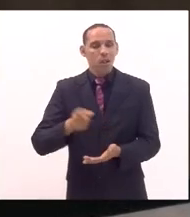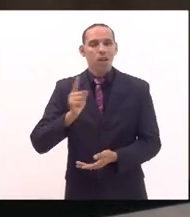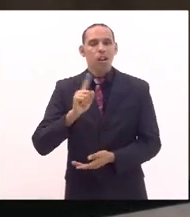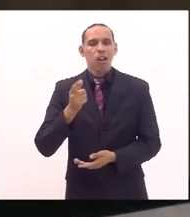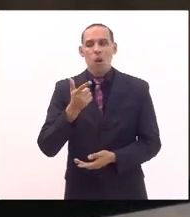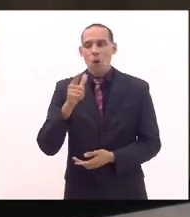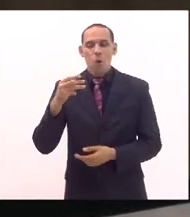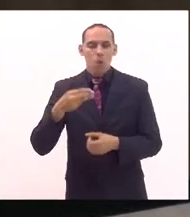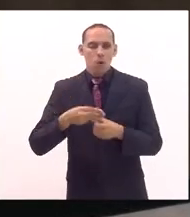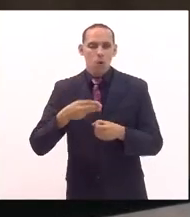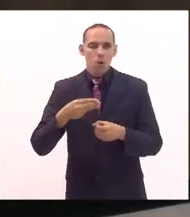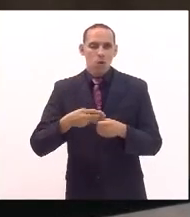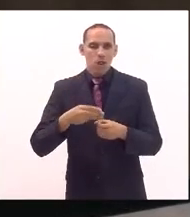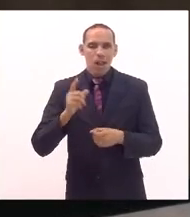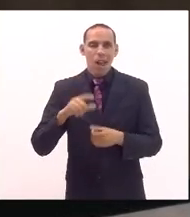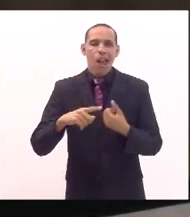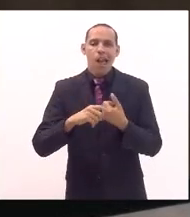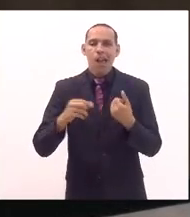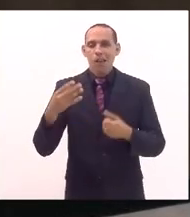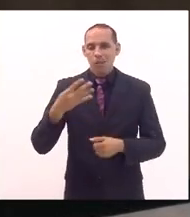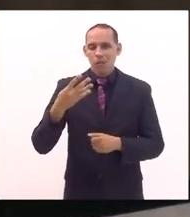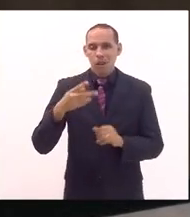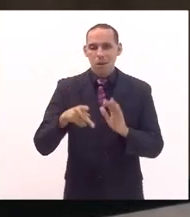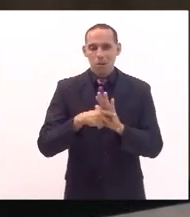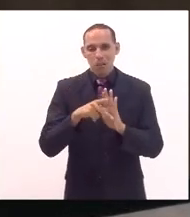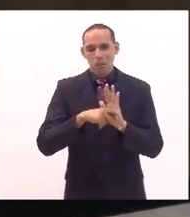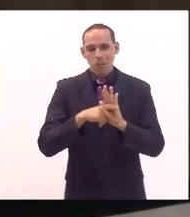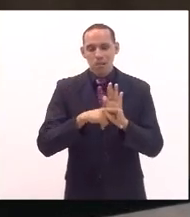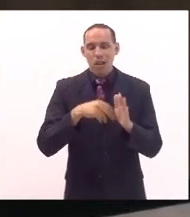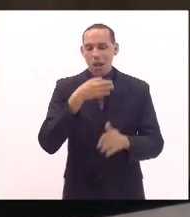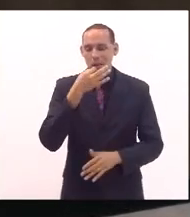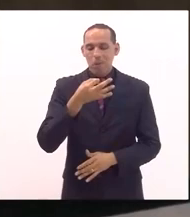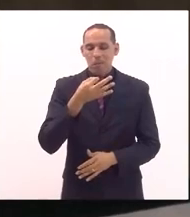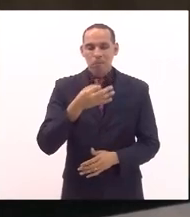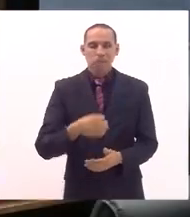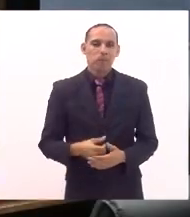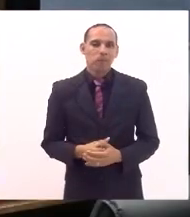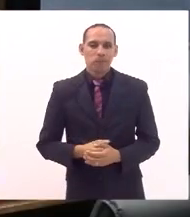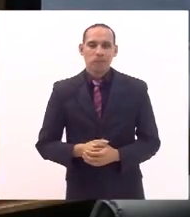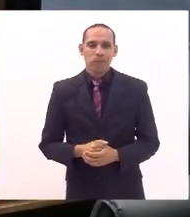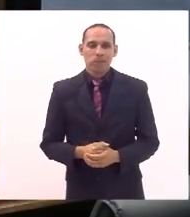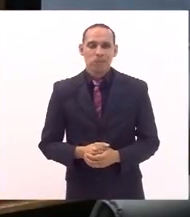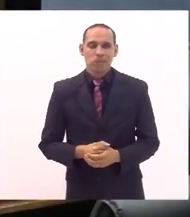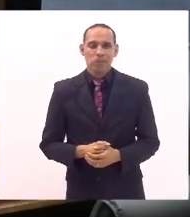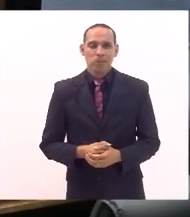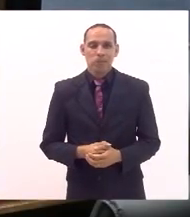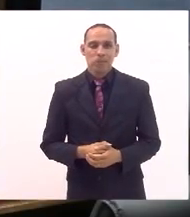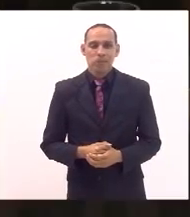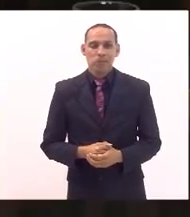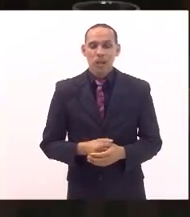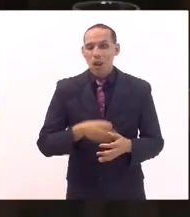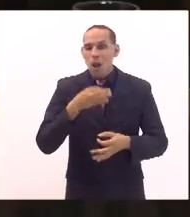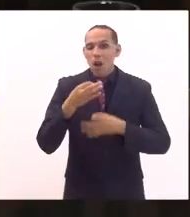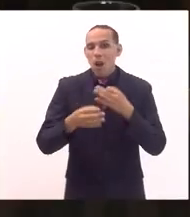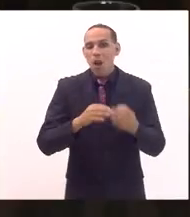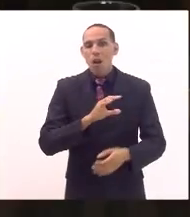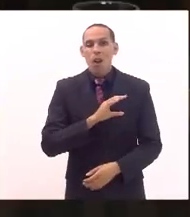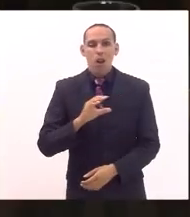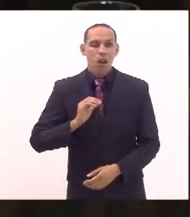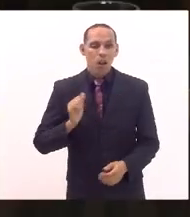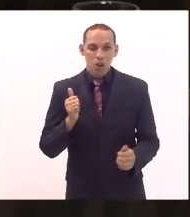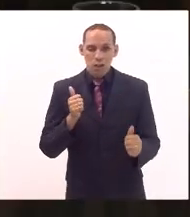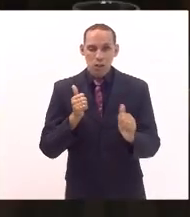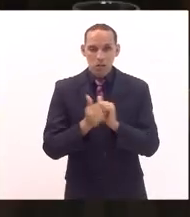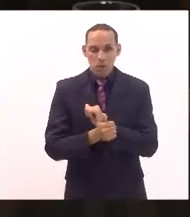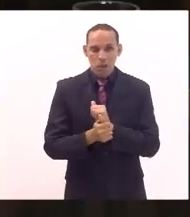relação aos outros ao artigo 4º do projeto é o aparecenso e para emitir parecer pela comissão de